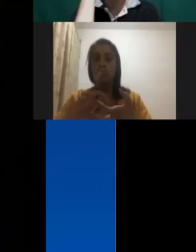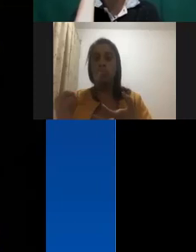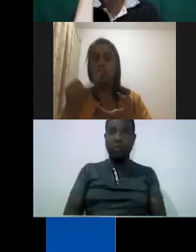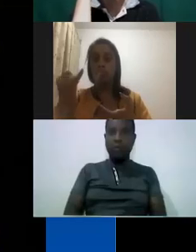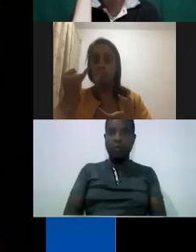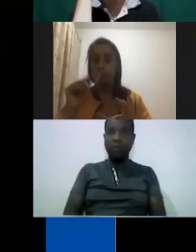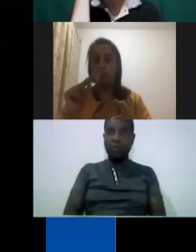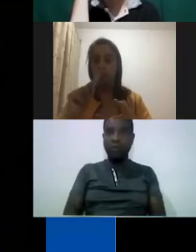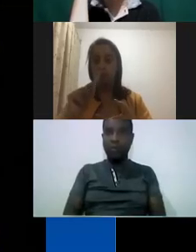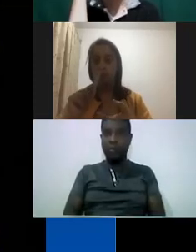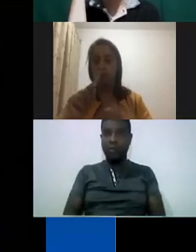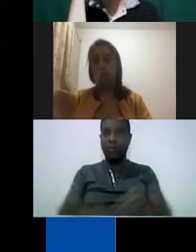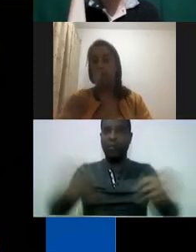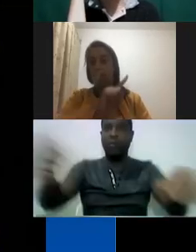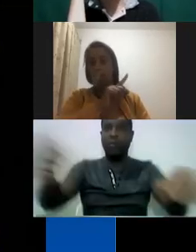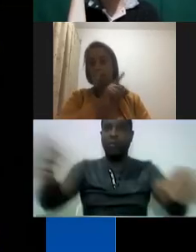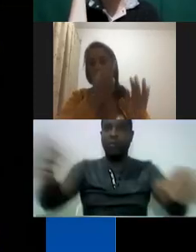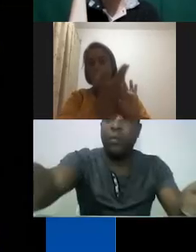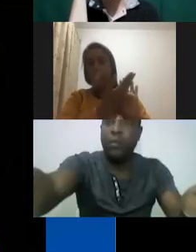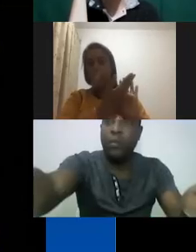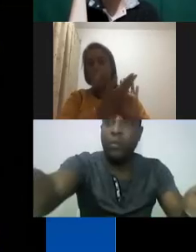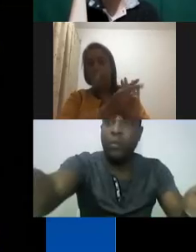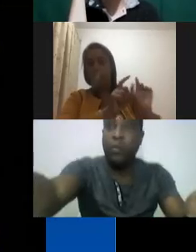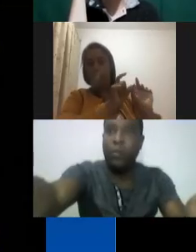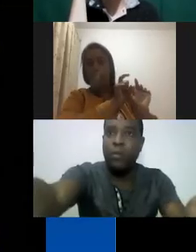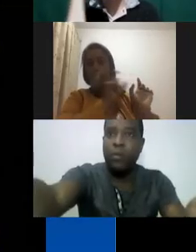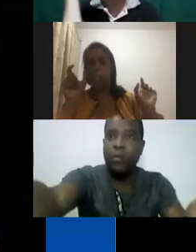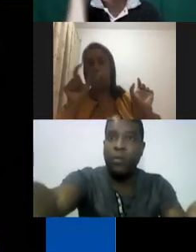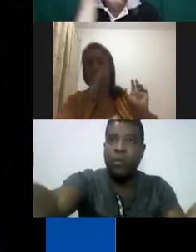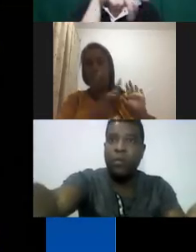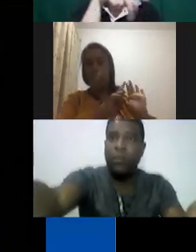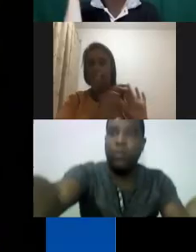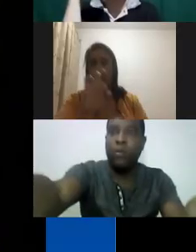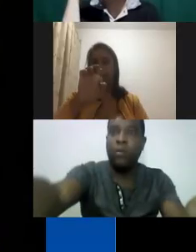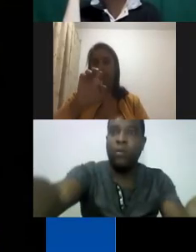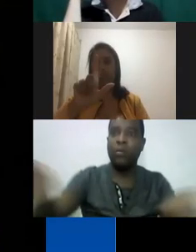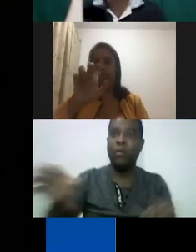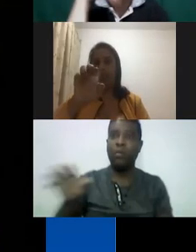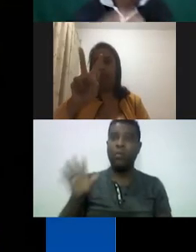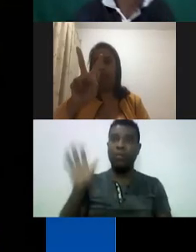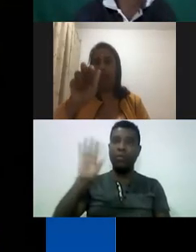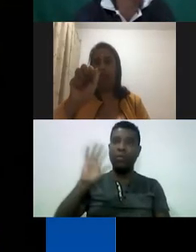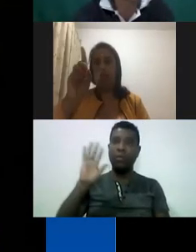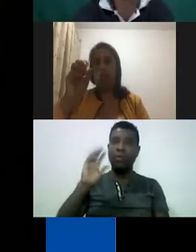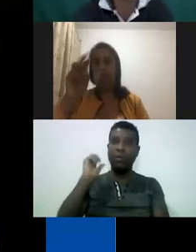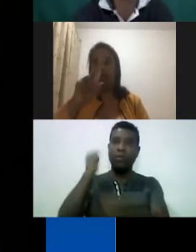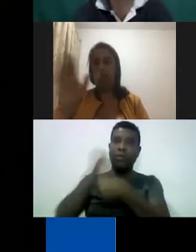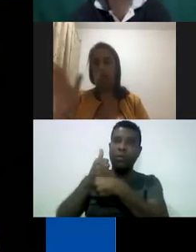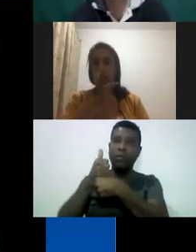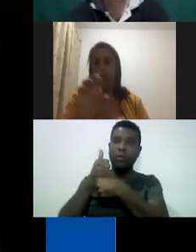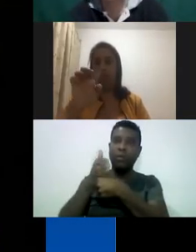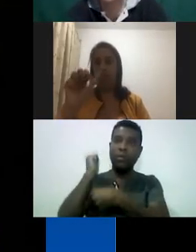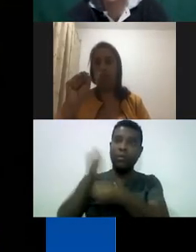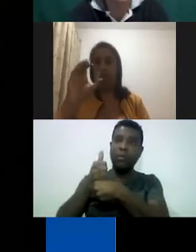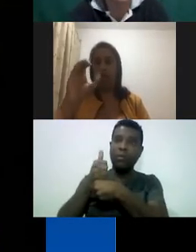ele sai do ângulo superior da escápula e ele vai até as vértebras cervicais. Ele insere nas